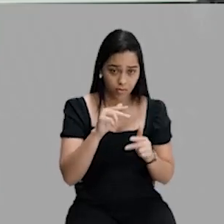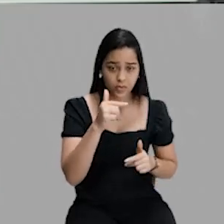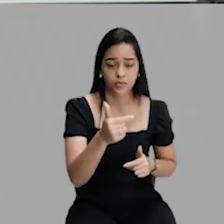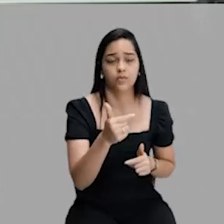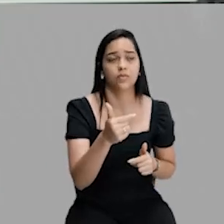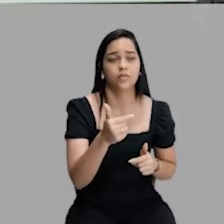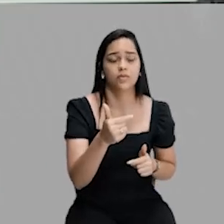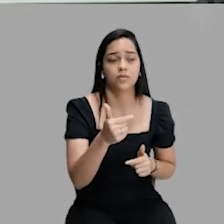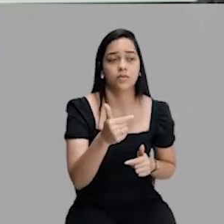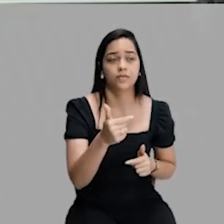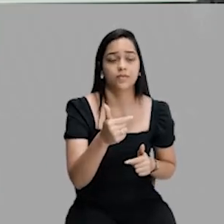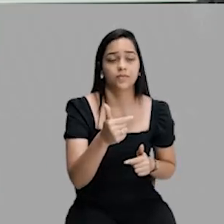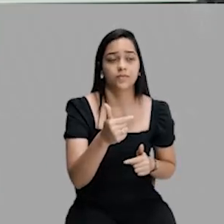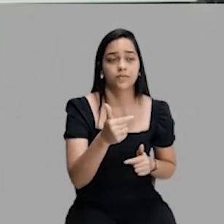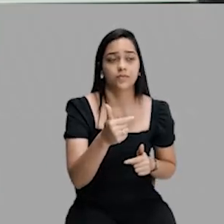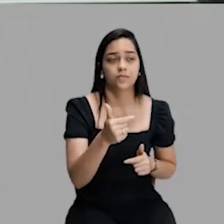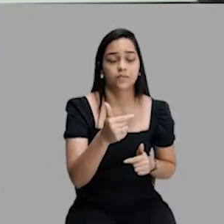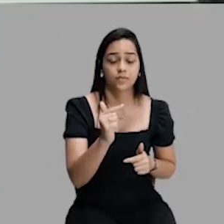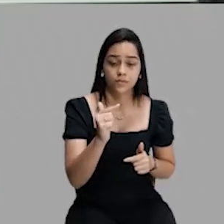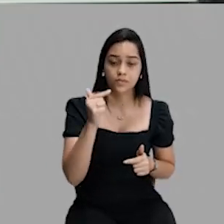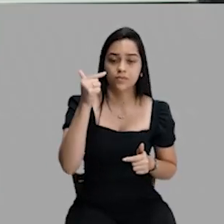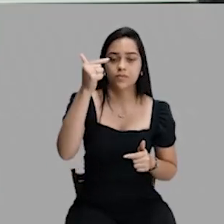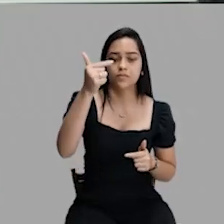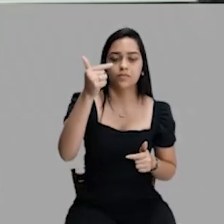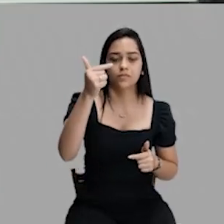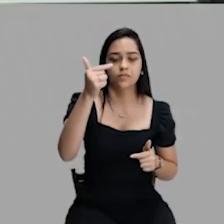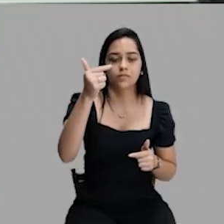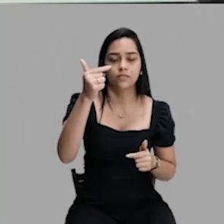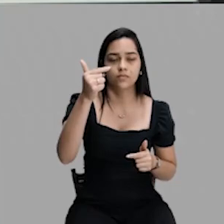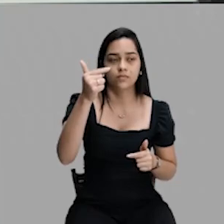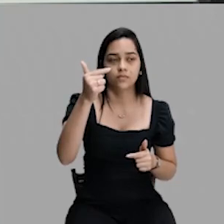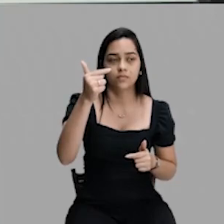2 ao quadrado